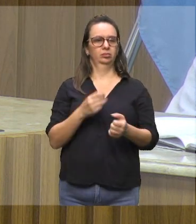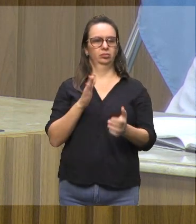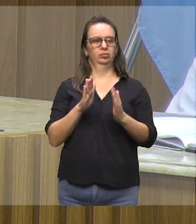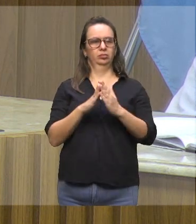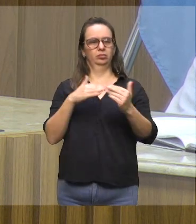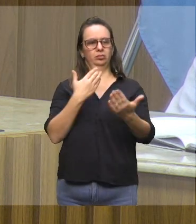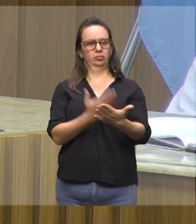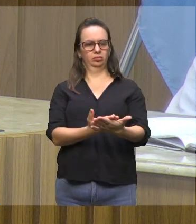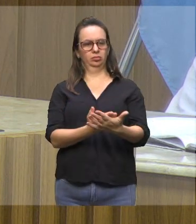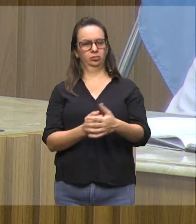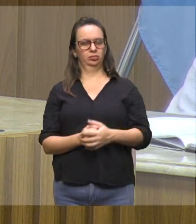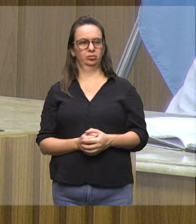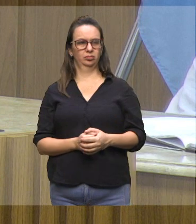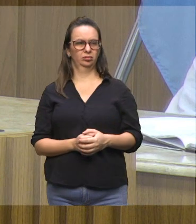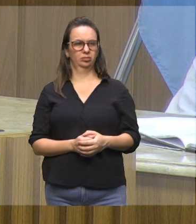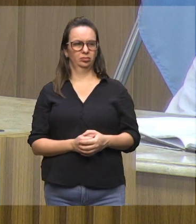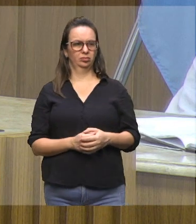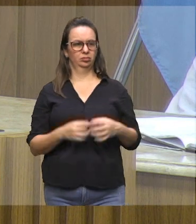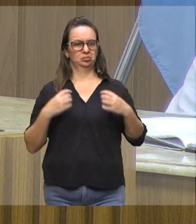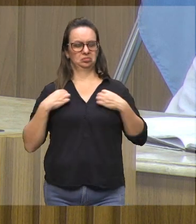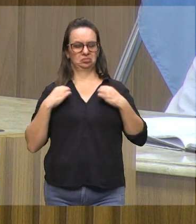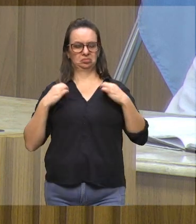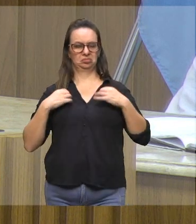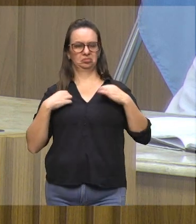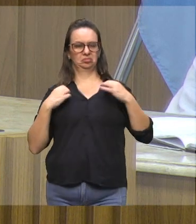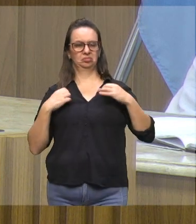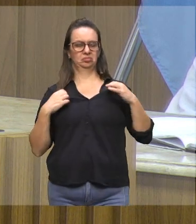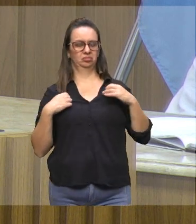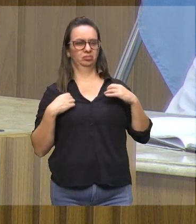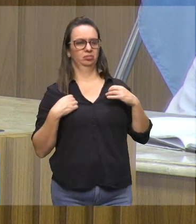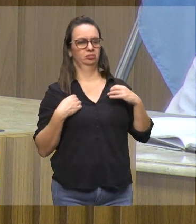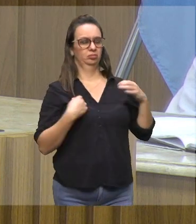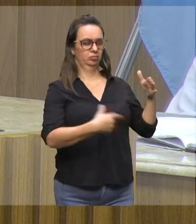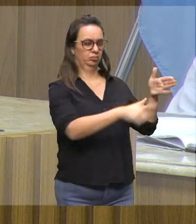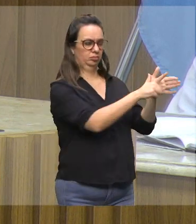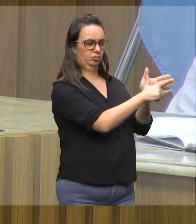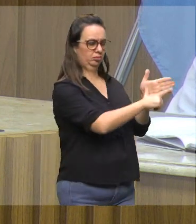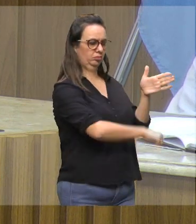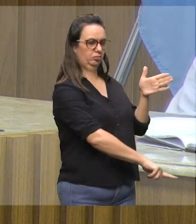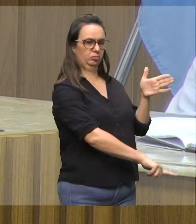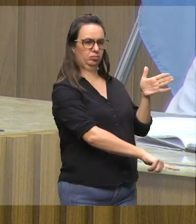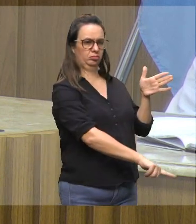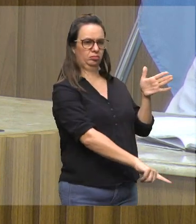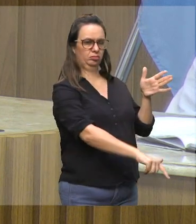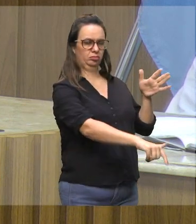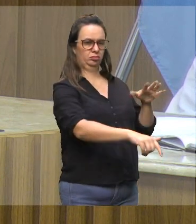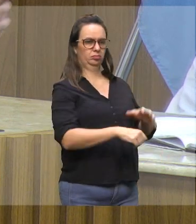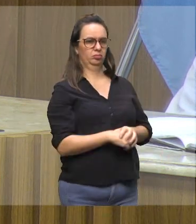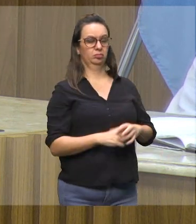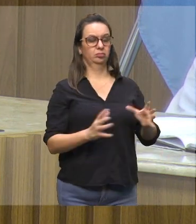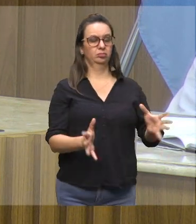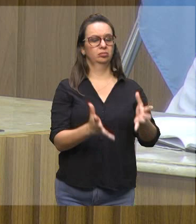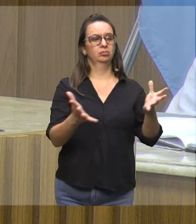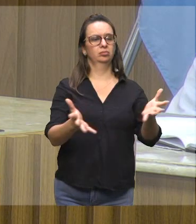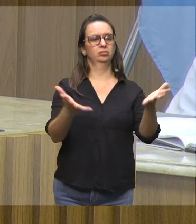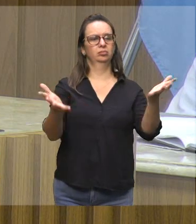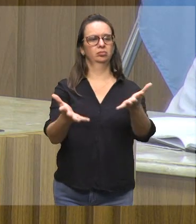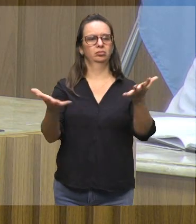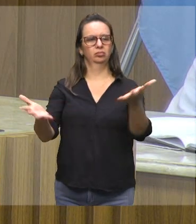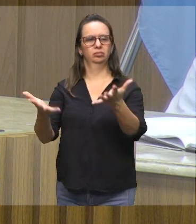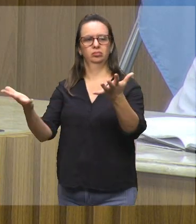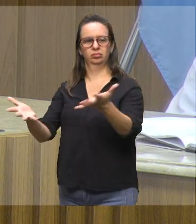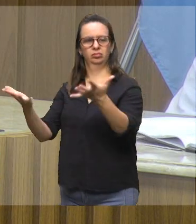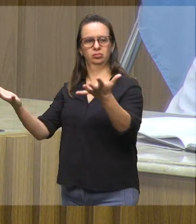teremos camisetas, nós teremos panfletagem, nós teremos divulgação. E isso é muito importante para toda a